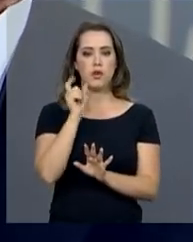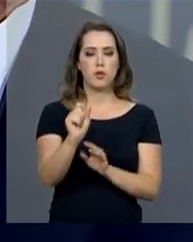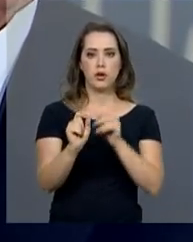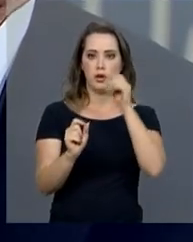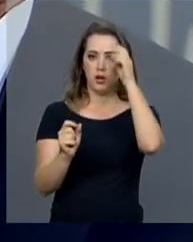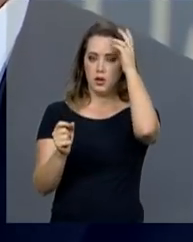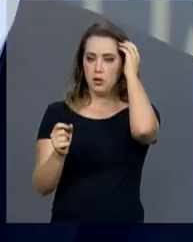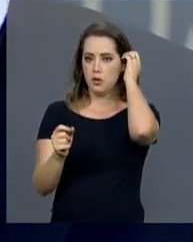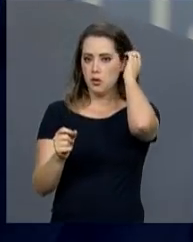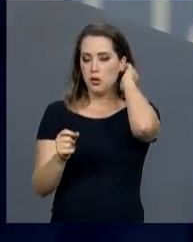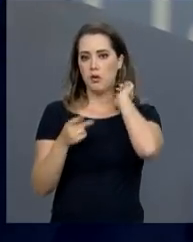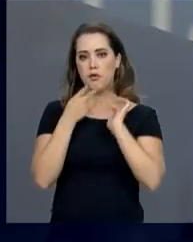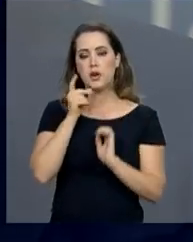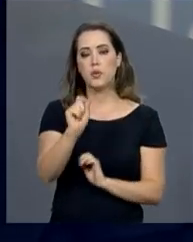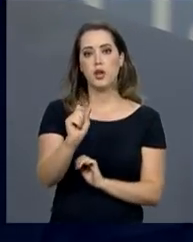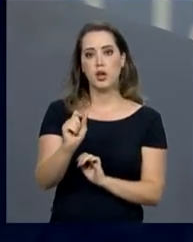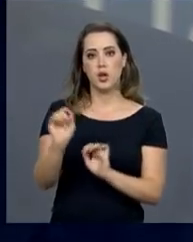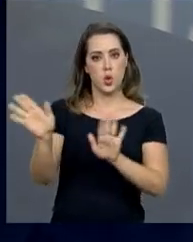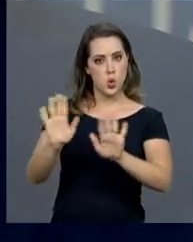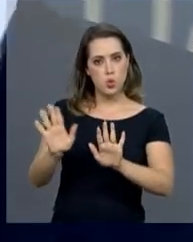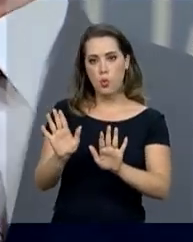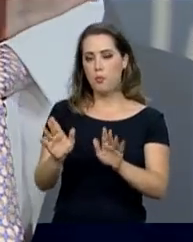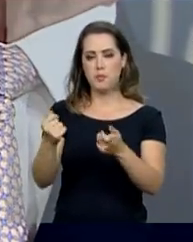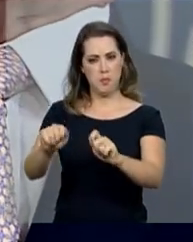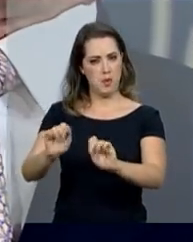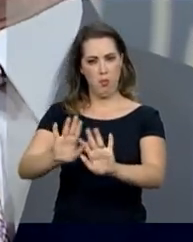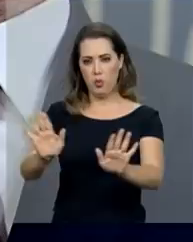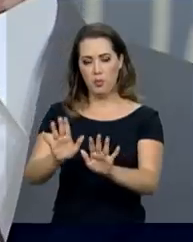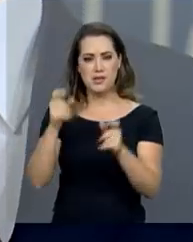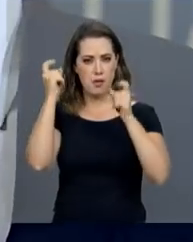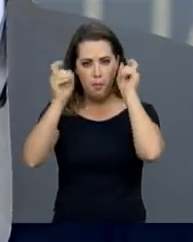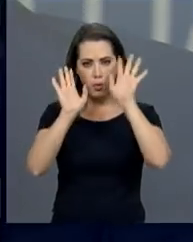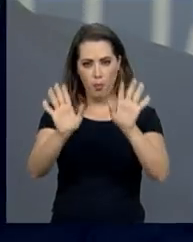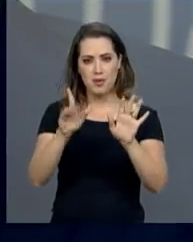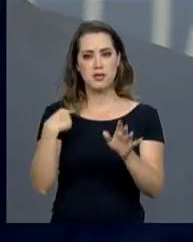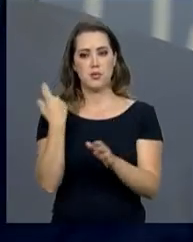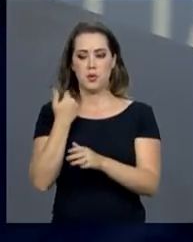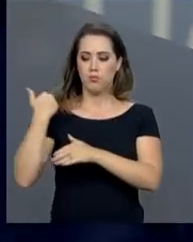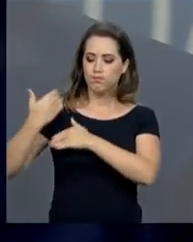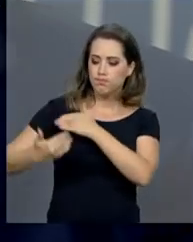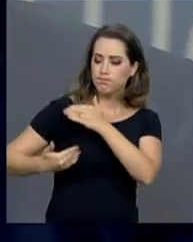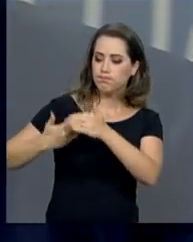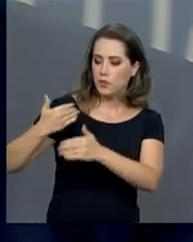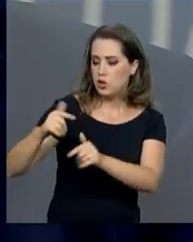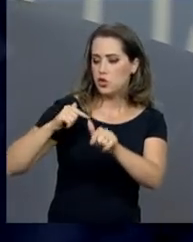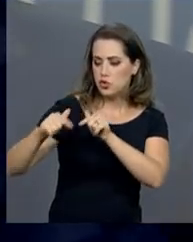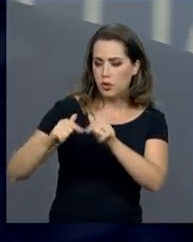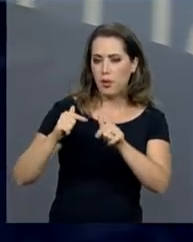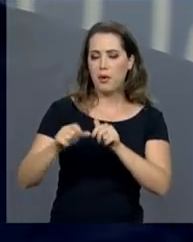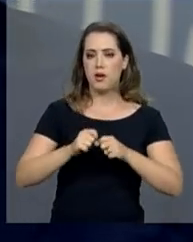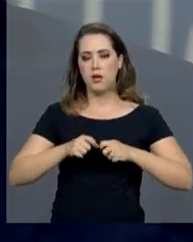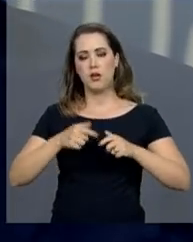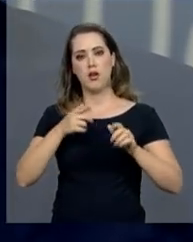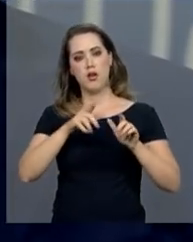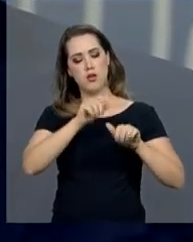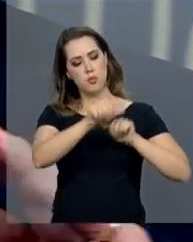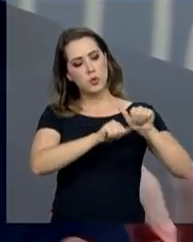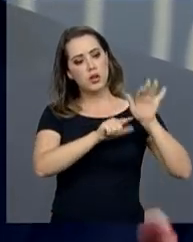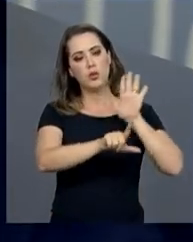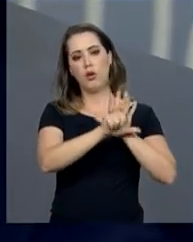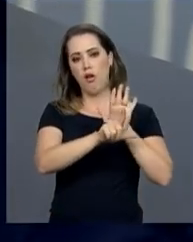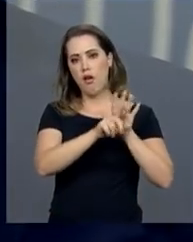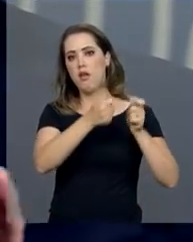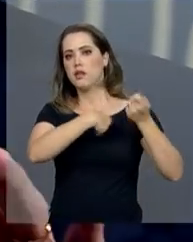que nós fizemos nestes dois anos ou seja tudo as reformas modificações estruturais que nós fizemos na